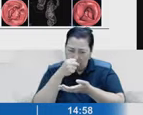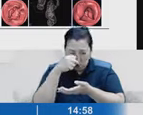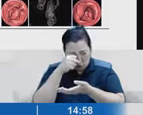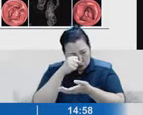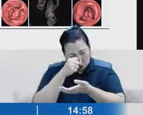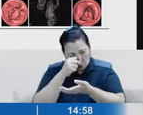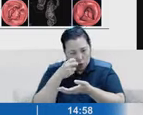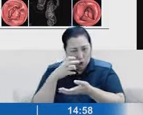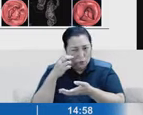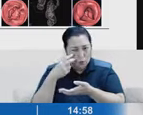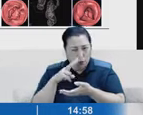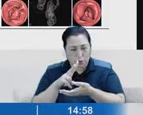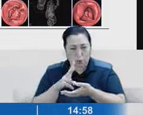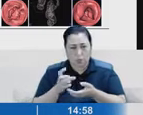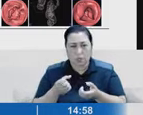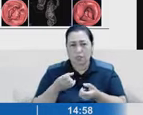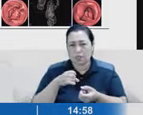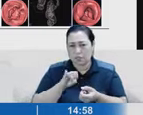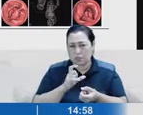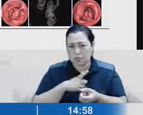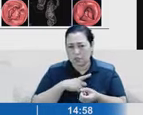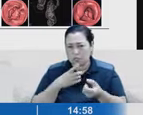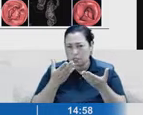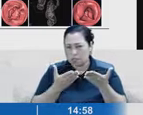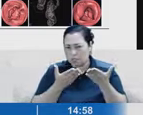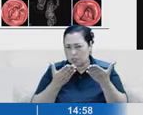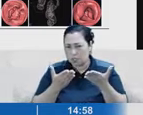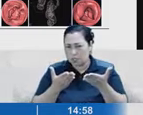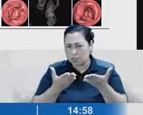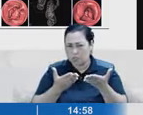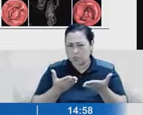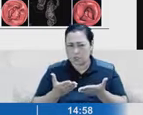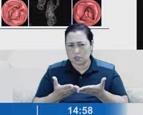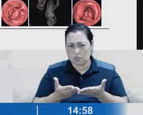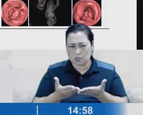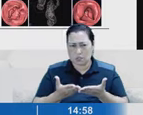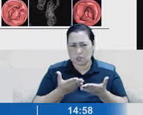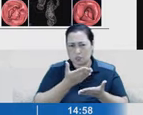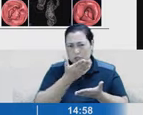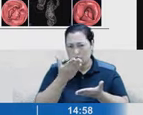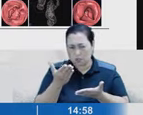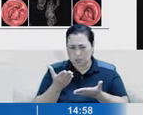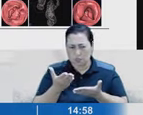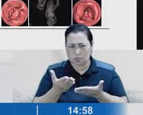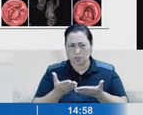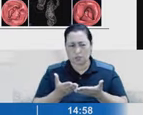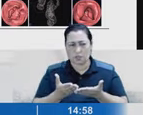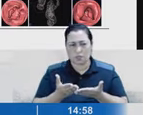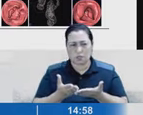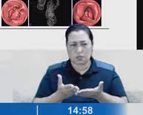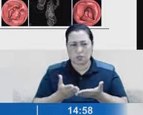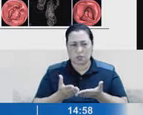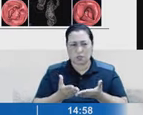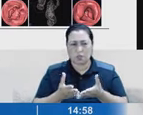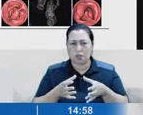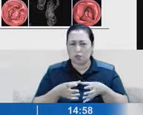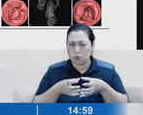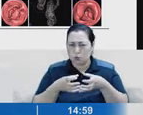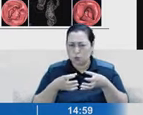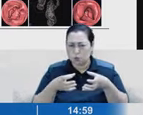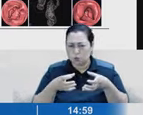a hemoglobina, né, aquela célula do sangue, nessas fezes, nesse volume de